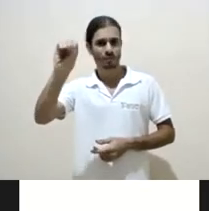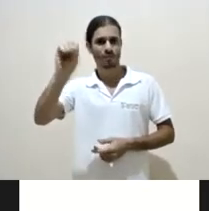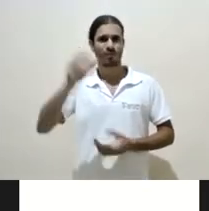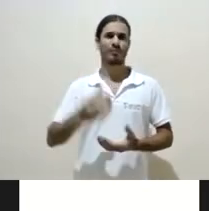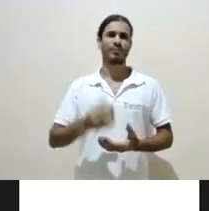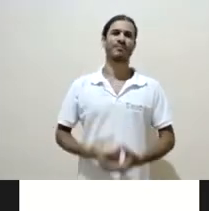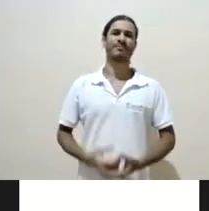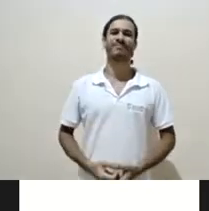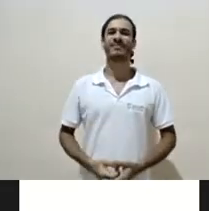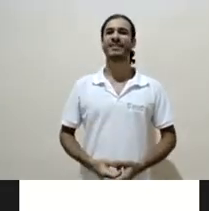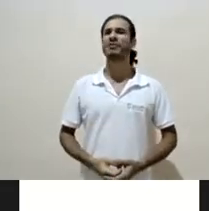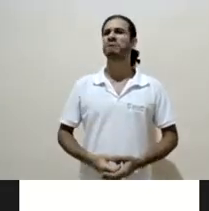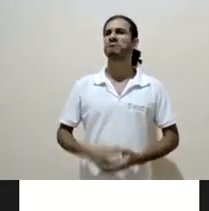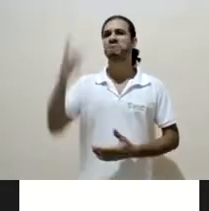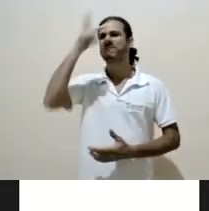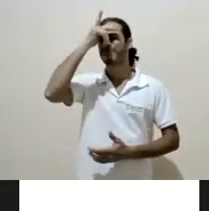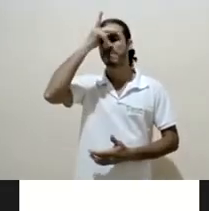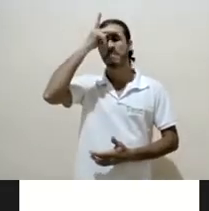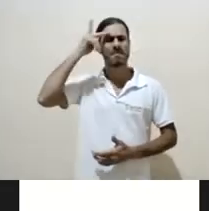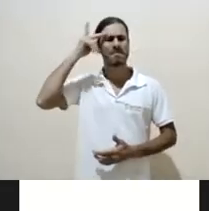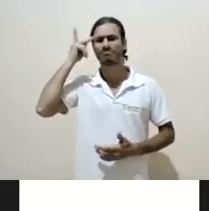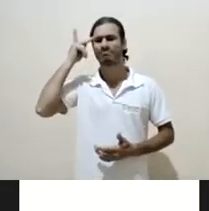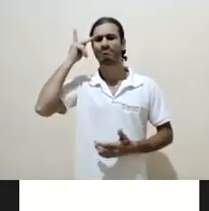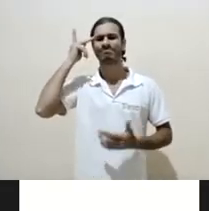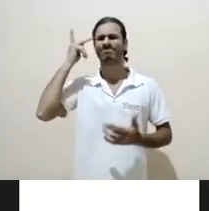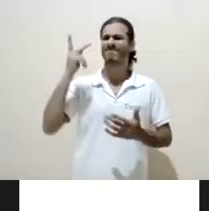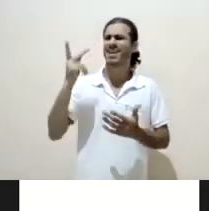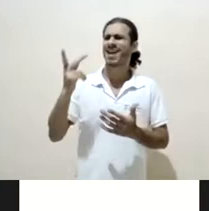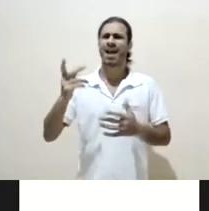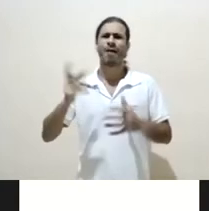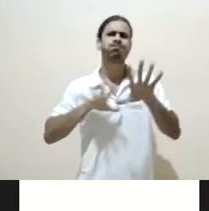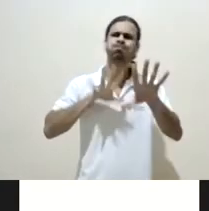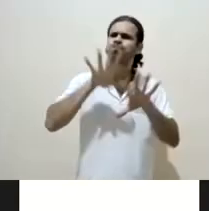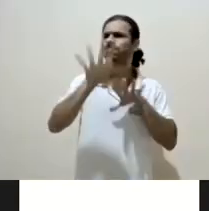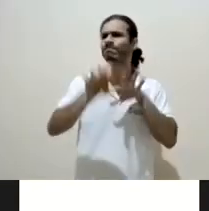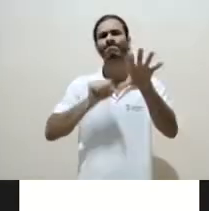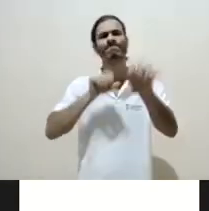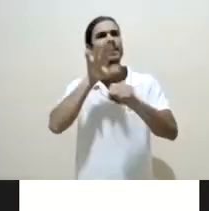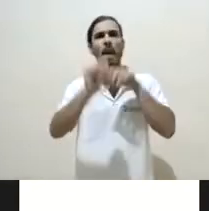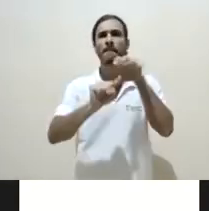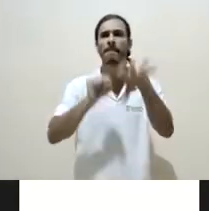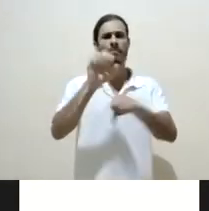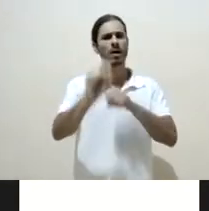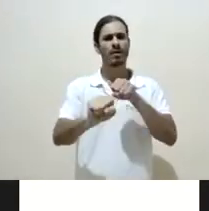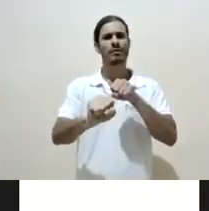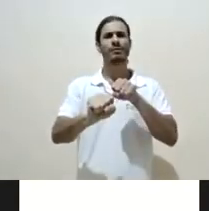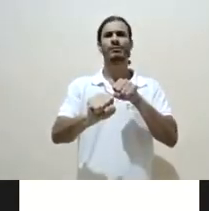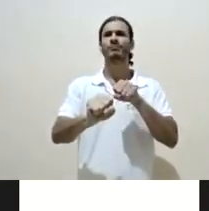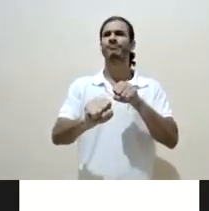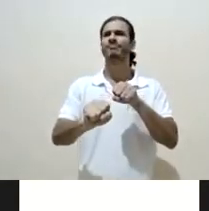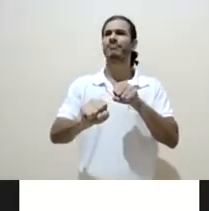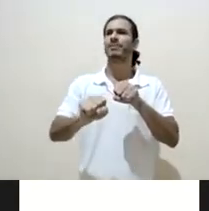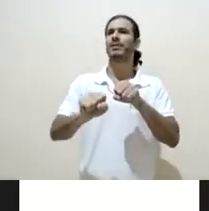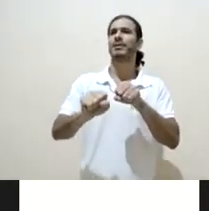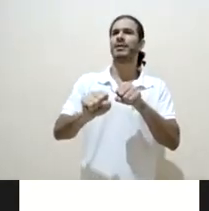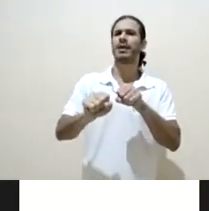eu vou dizer assim, é uma pessoa que busca muito, pelo menos a minha opinião, né, essa questão da